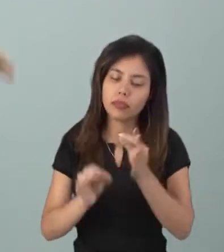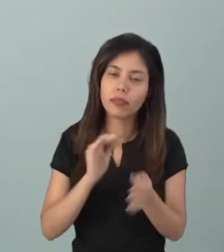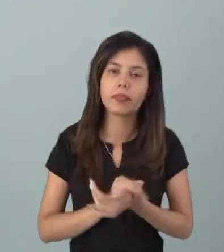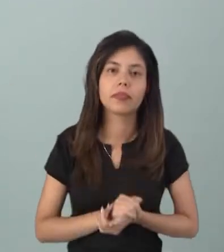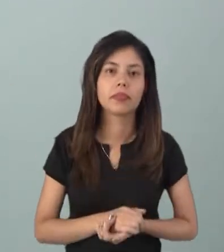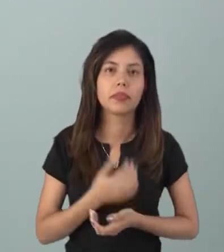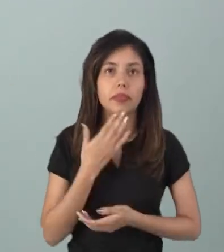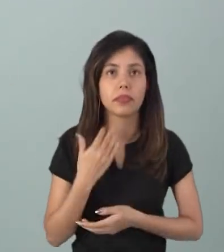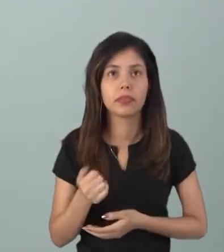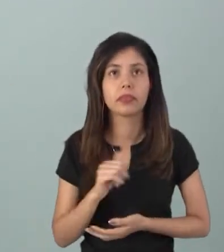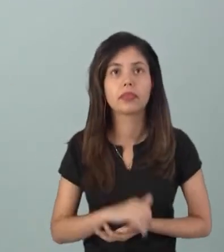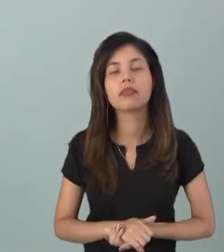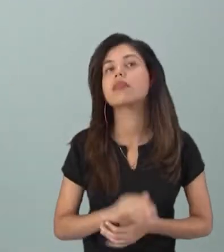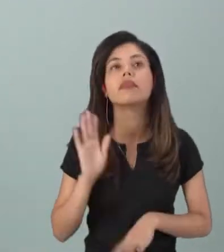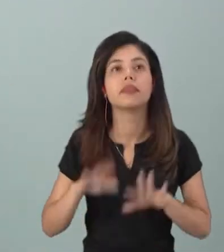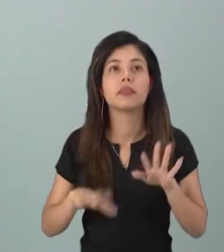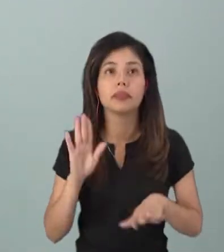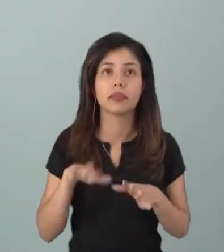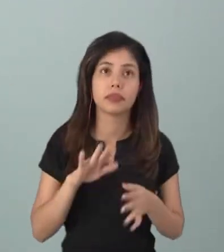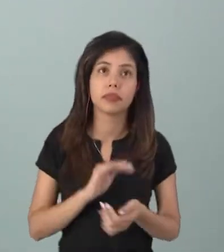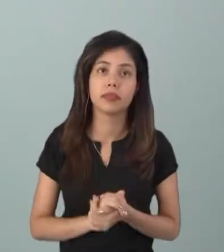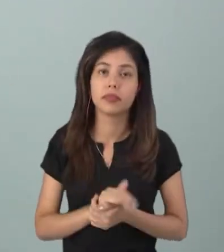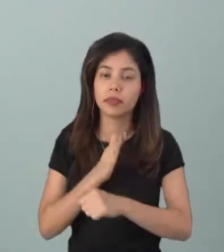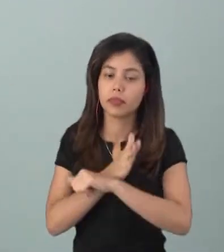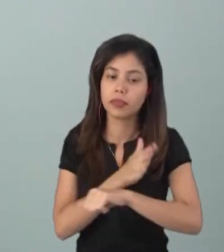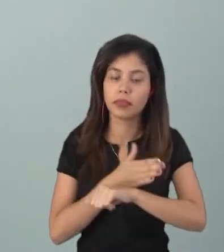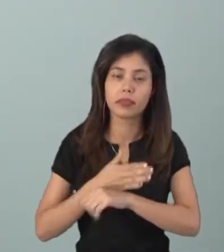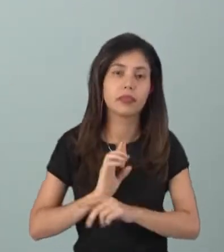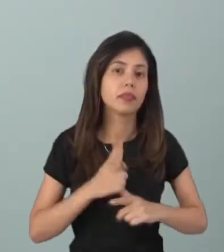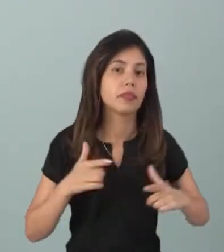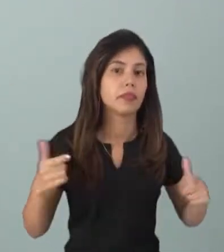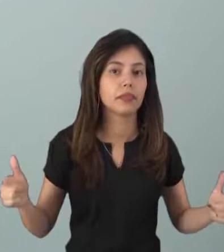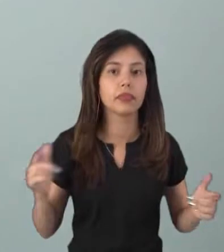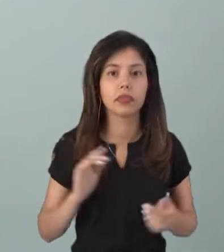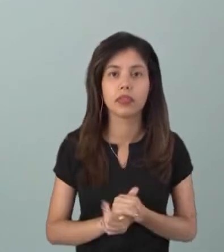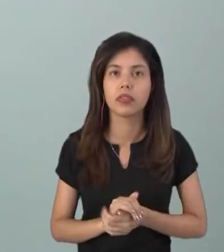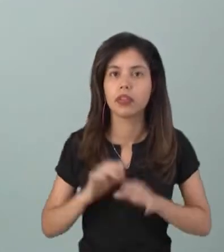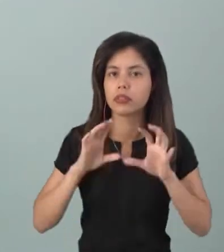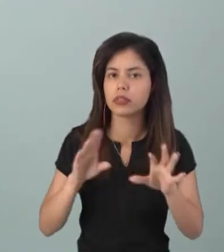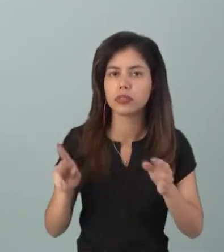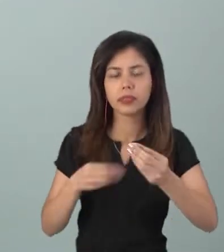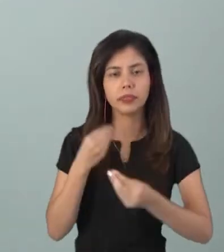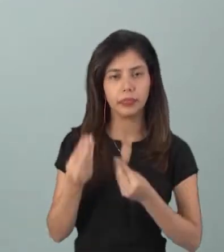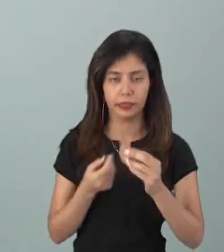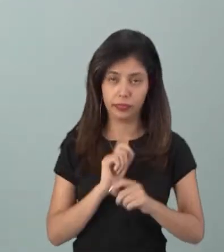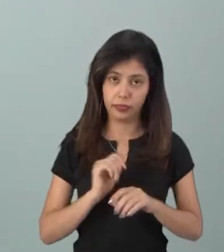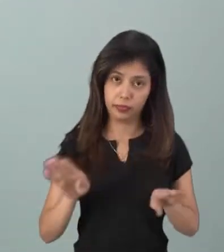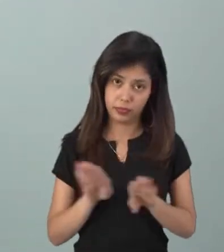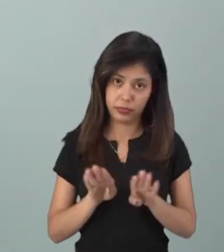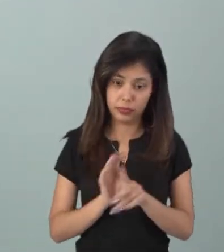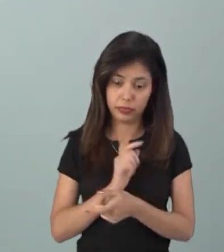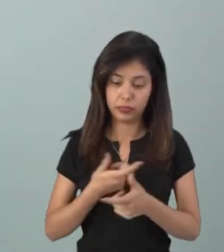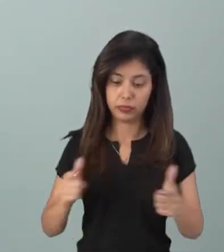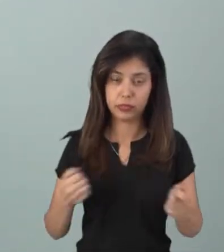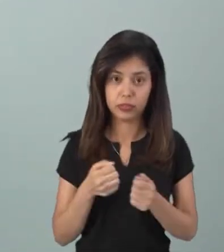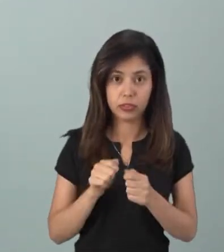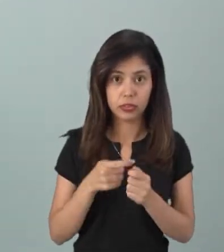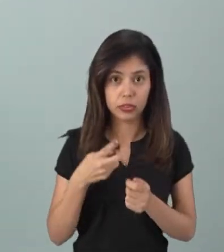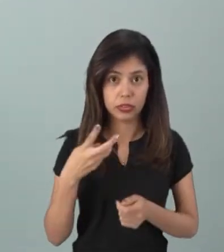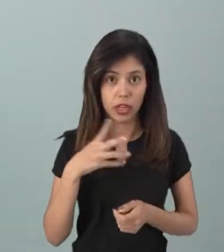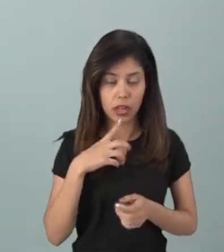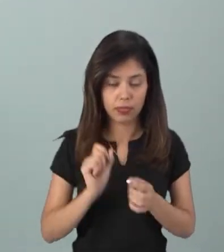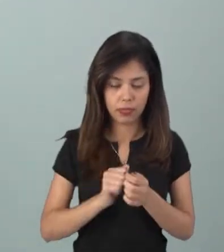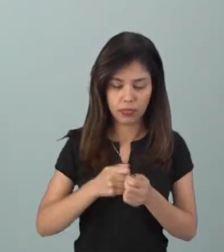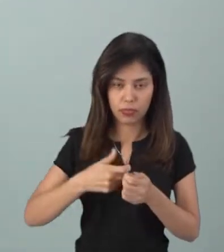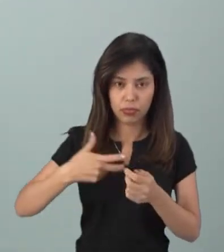sinta confortável. E às vezes essa frequência ela vai aumentando, assim como a dosagem também, ou seja, a quantidade que a pessoa